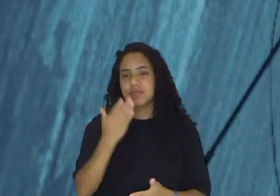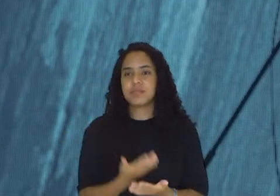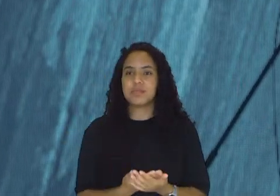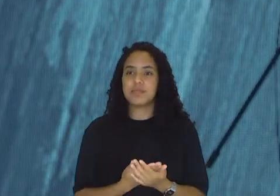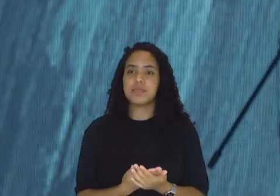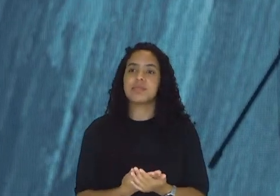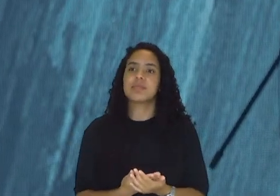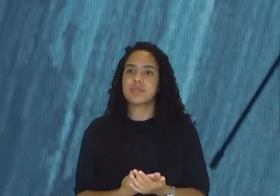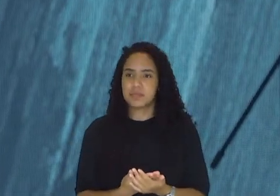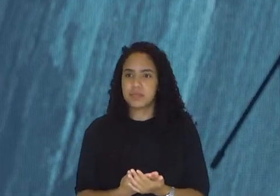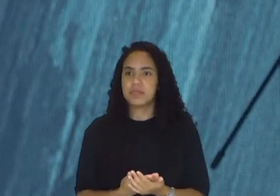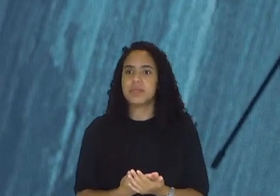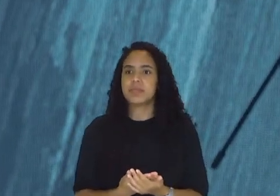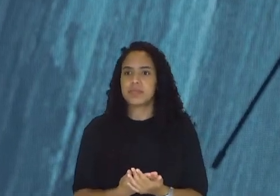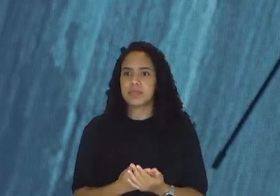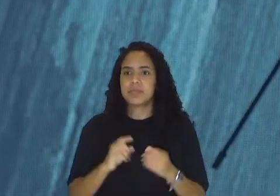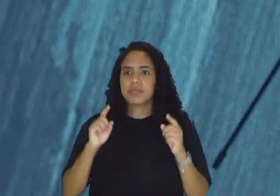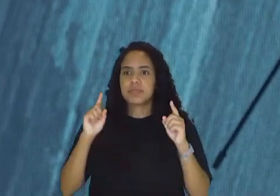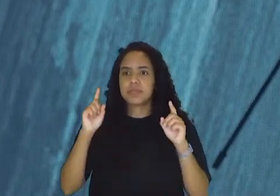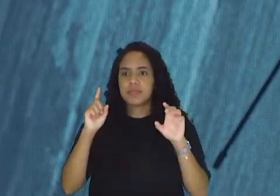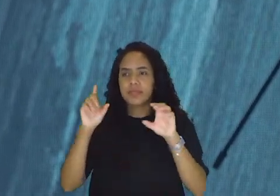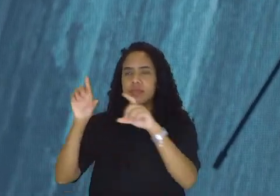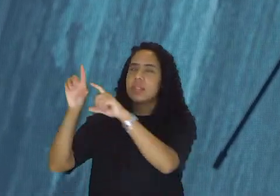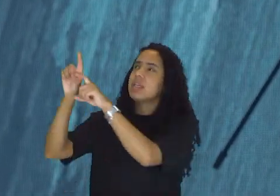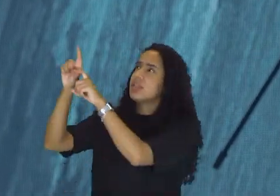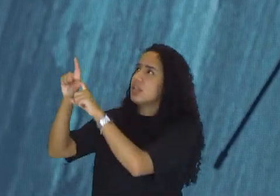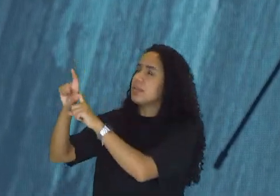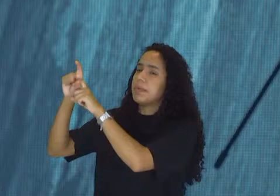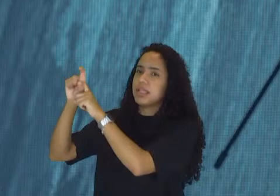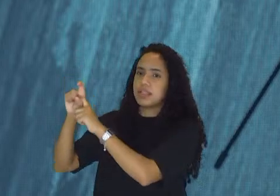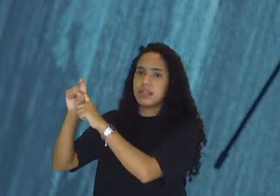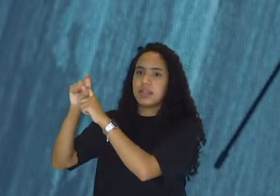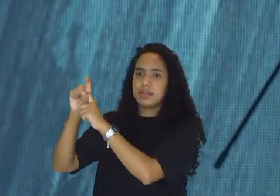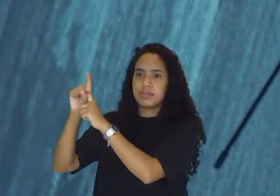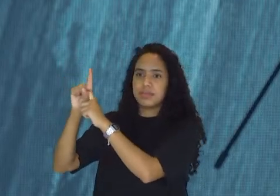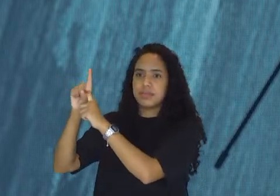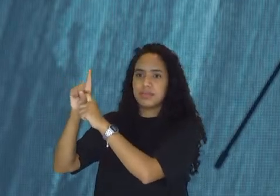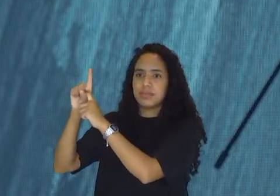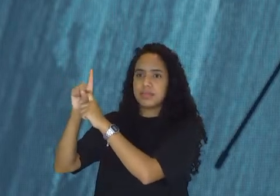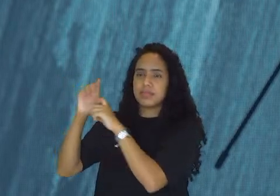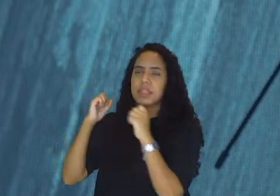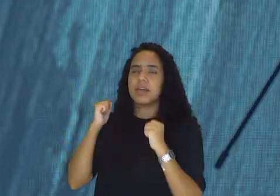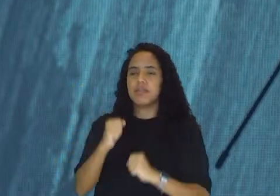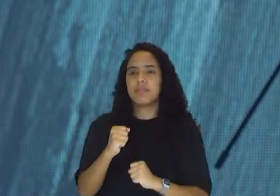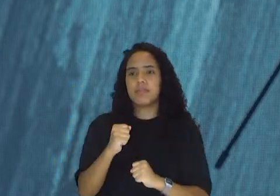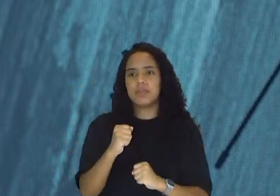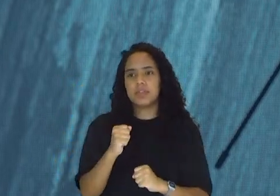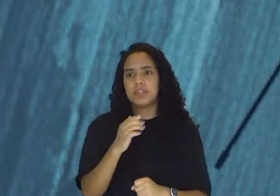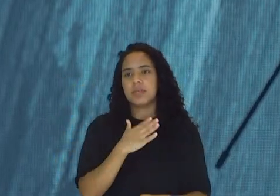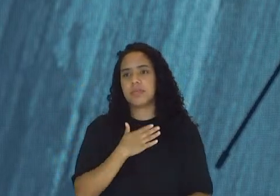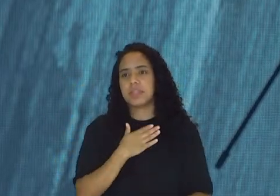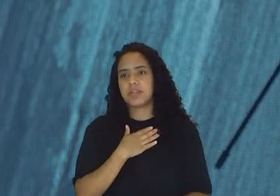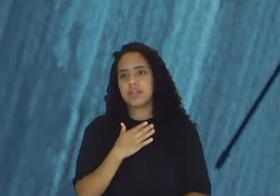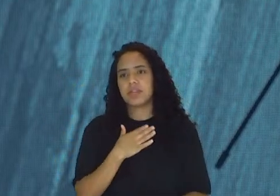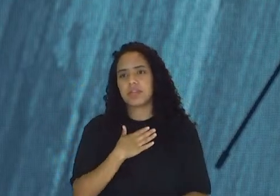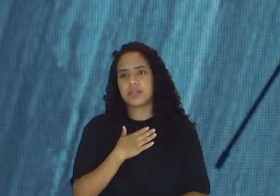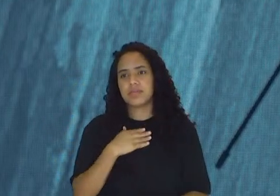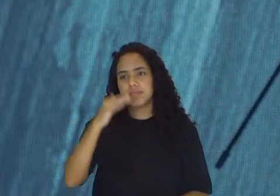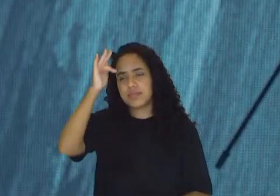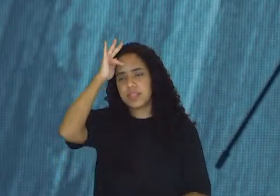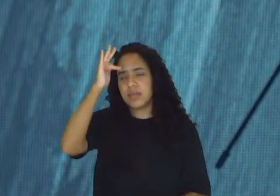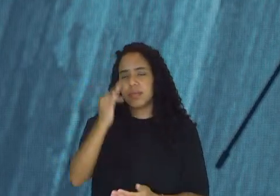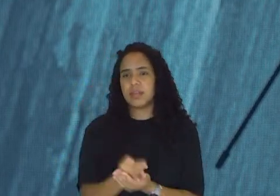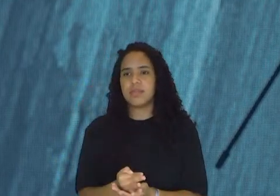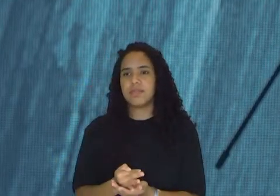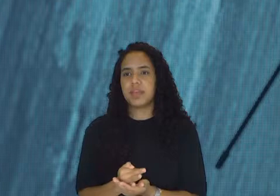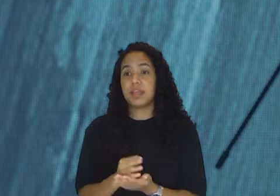minha confiança, a minha força permanece a mesma hoje, como se eu tivesse ainda a idade de um jovem. É